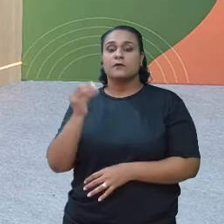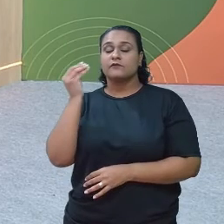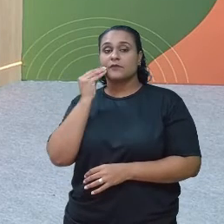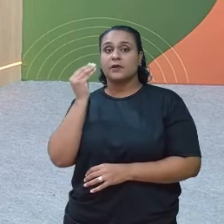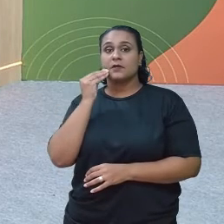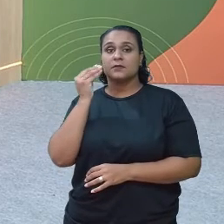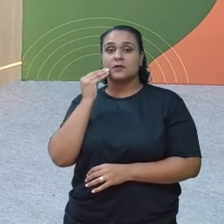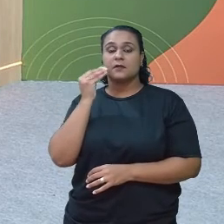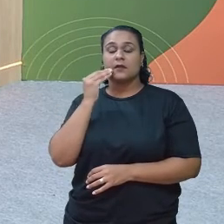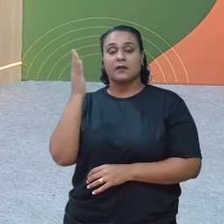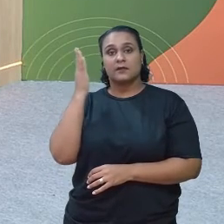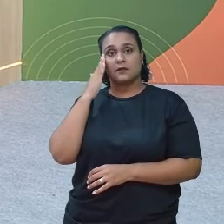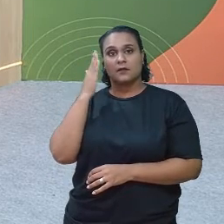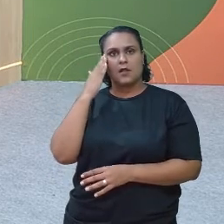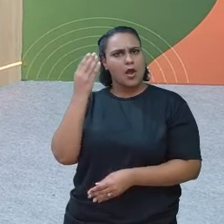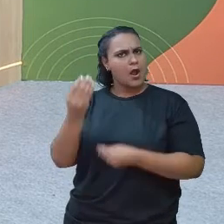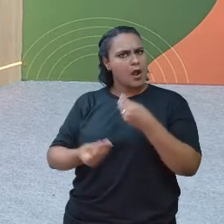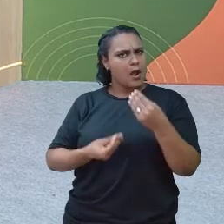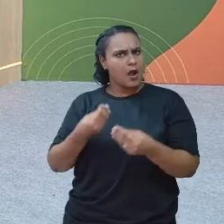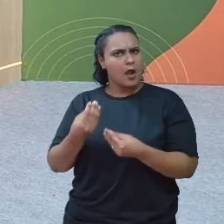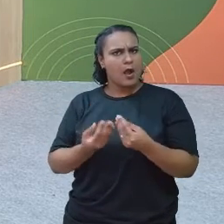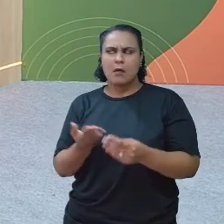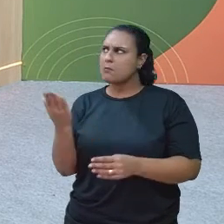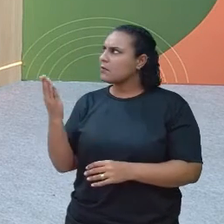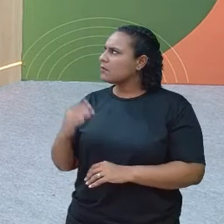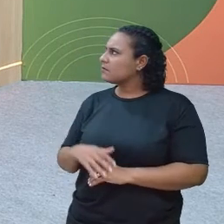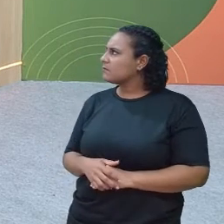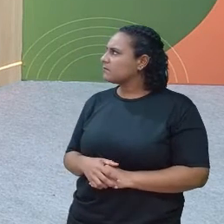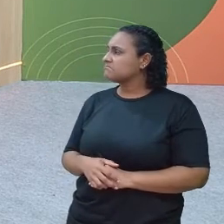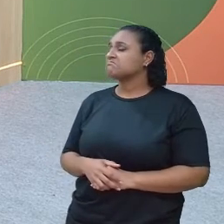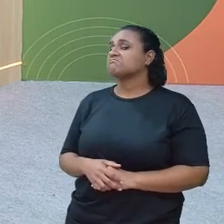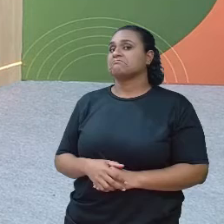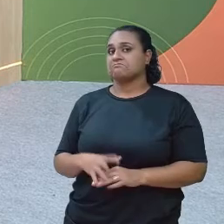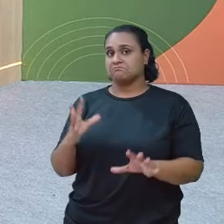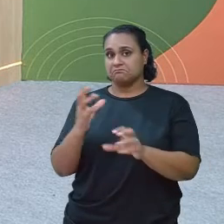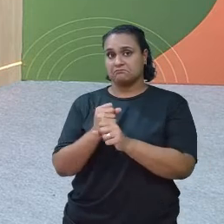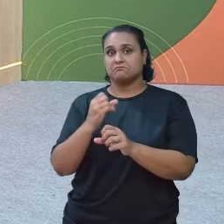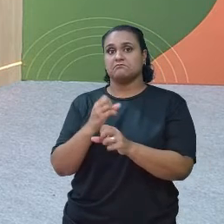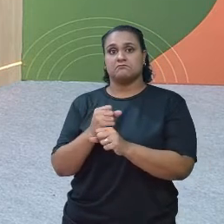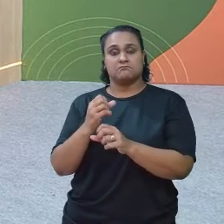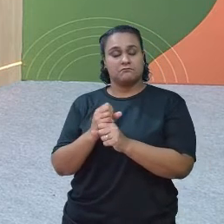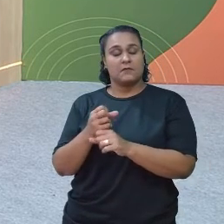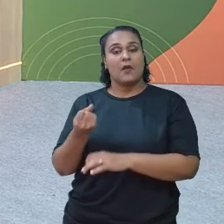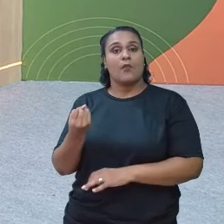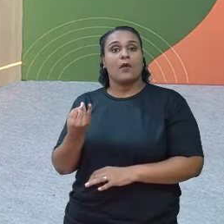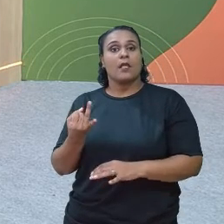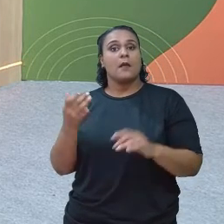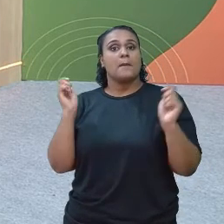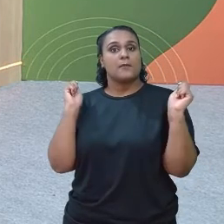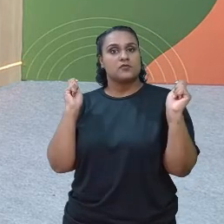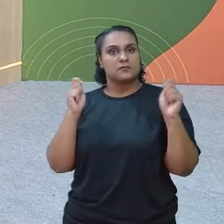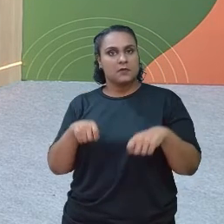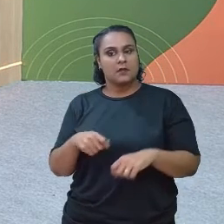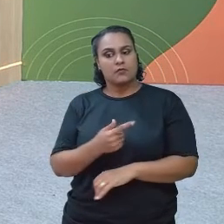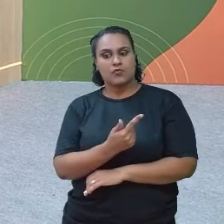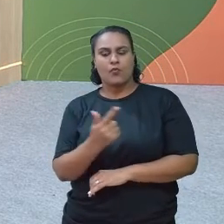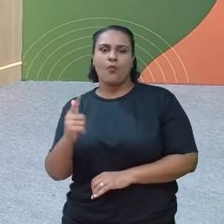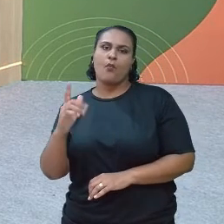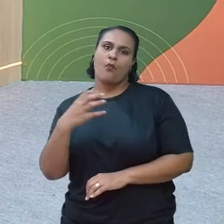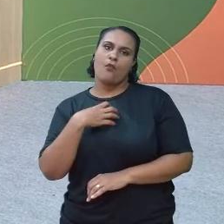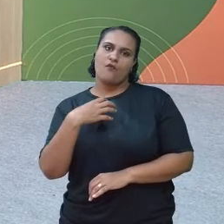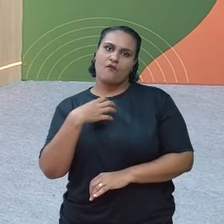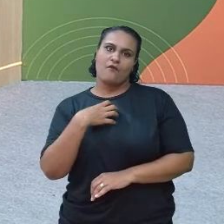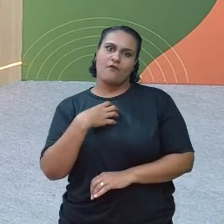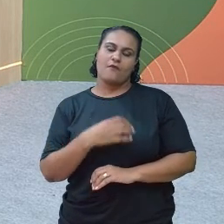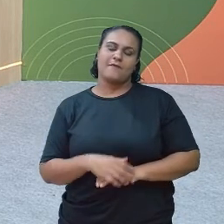tentar entender como é que esse sistema aí pode ser calculado, o número de possibilidades, de uma outra forma,